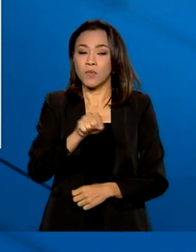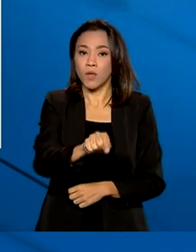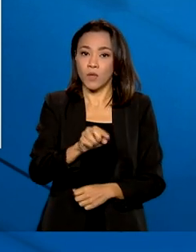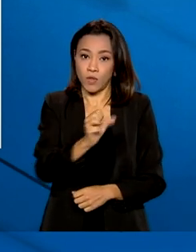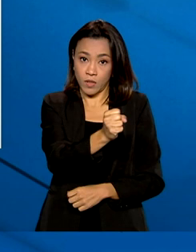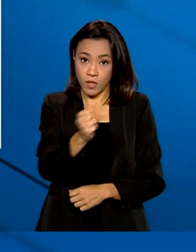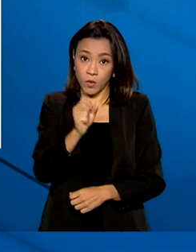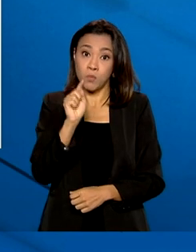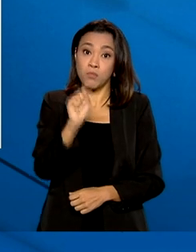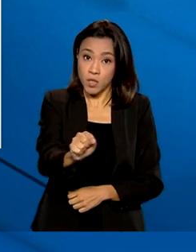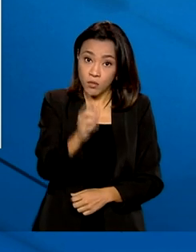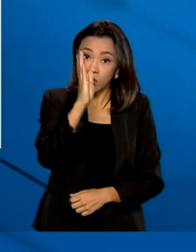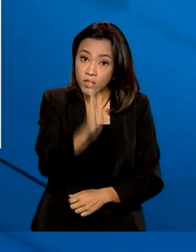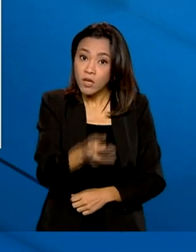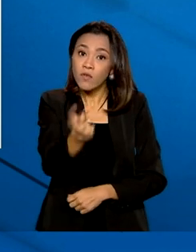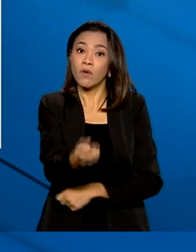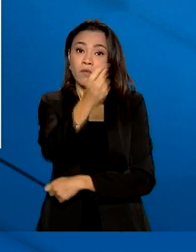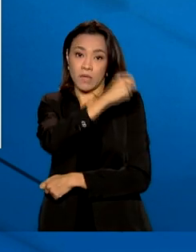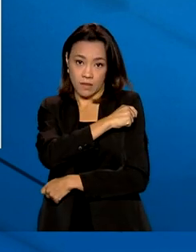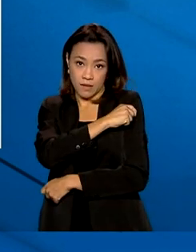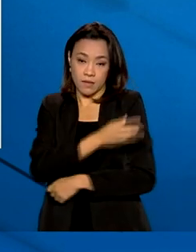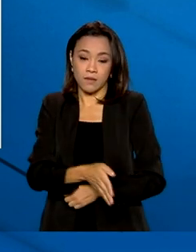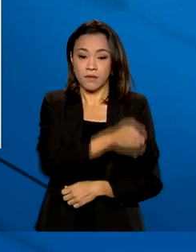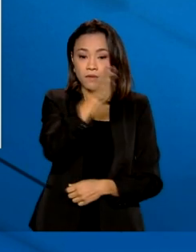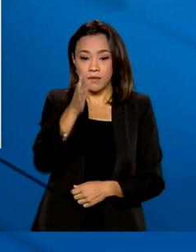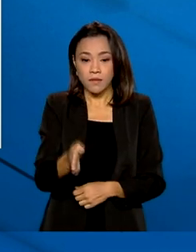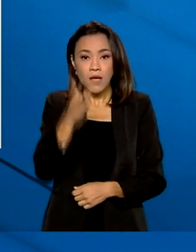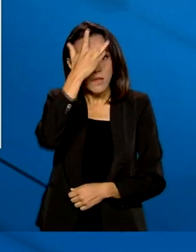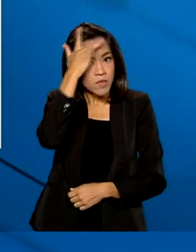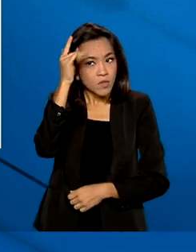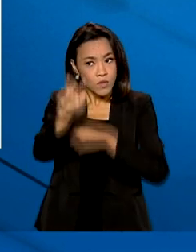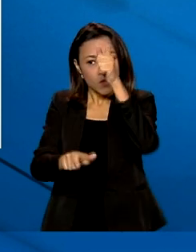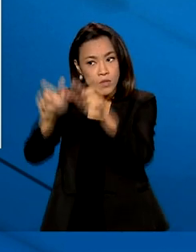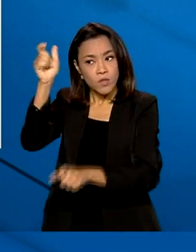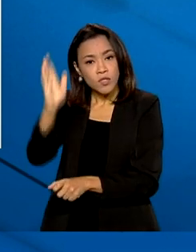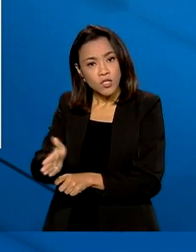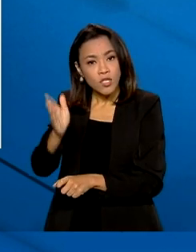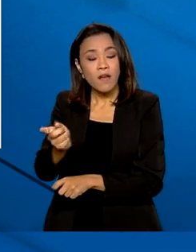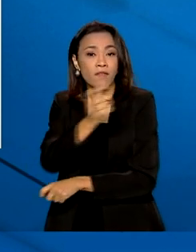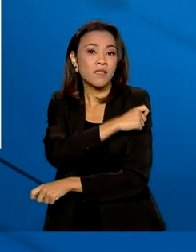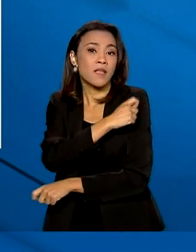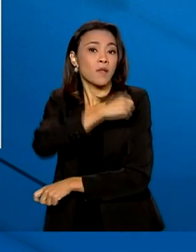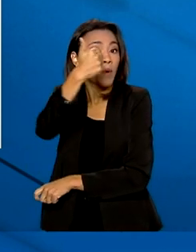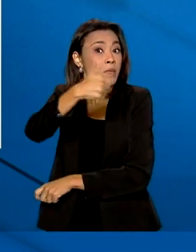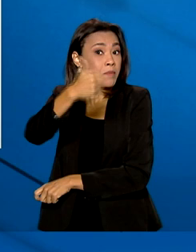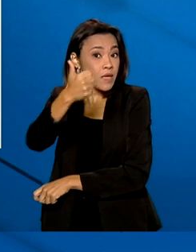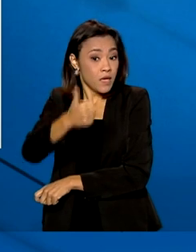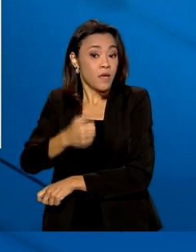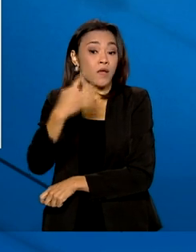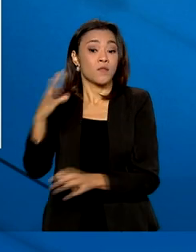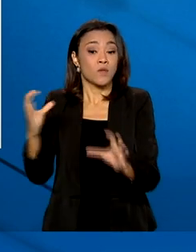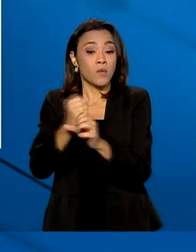67.088.000 são as doses aplicadas. As pessoas que foram vacinadas com a primeira dose somam